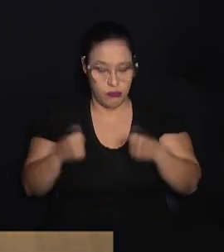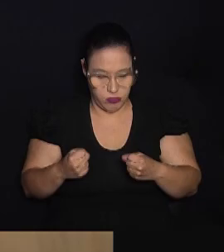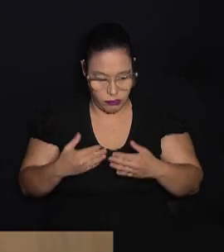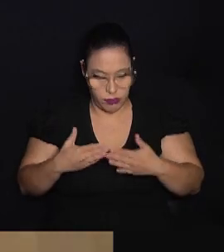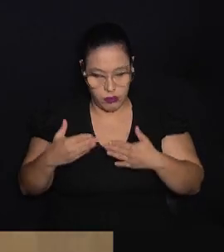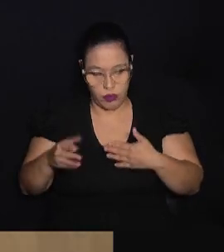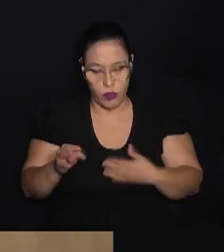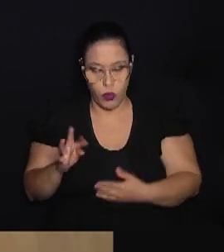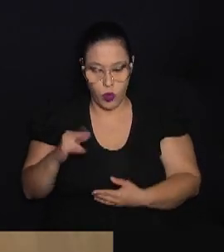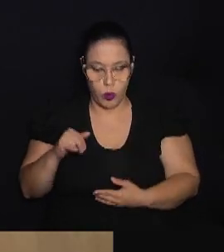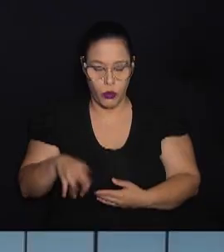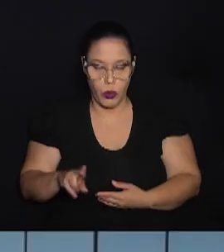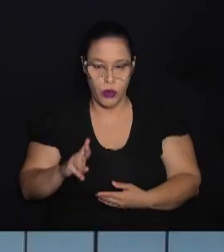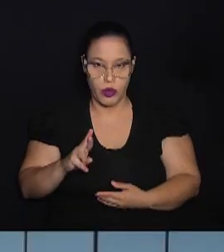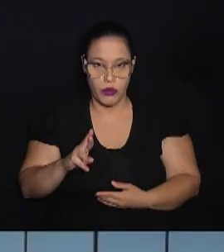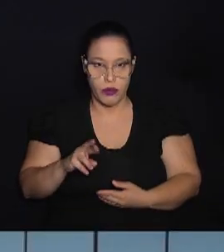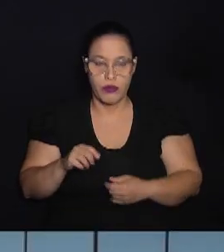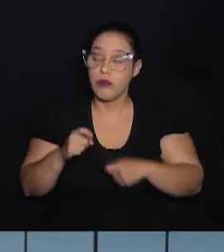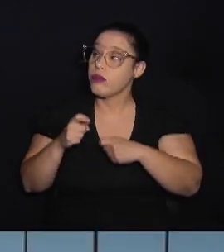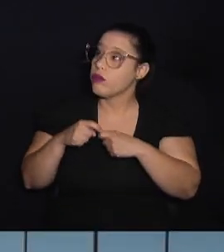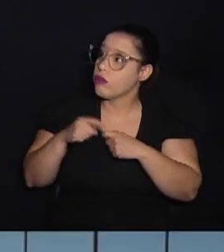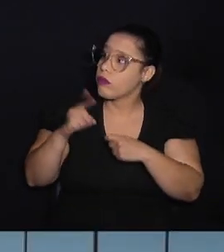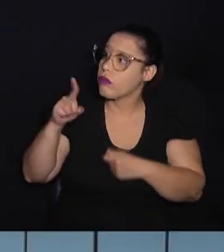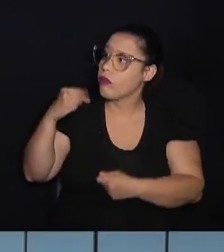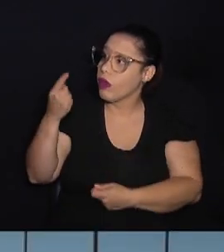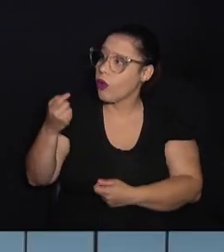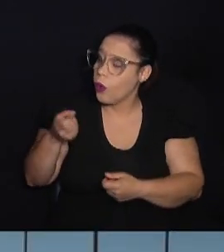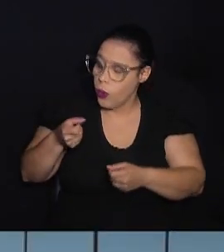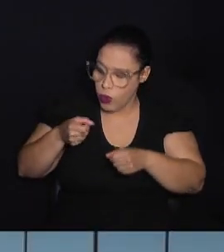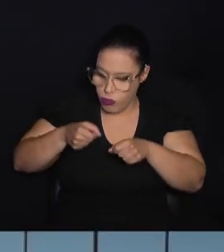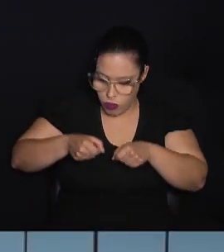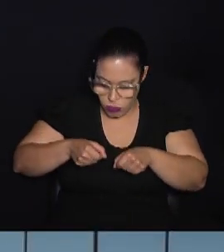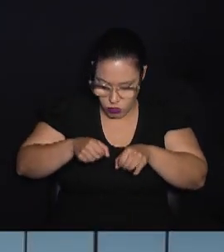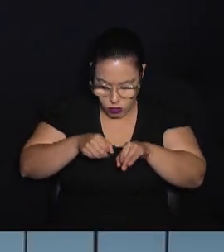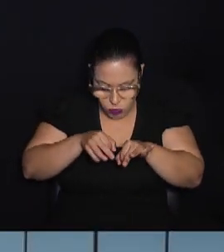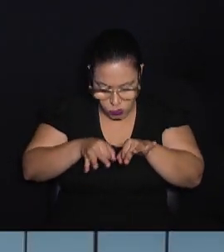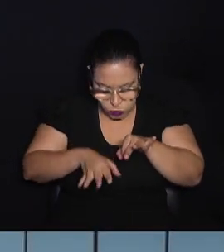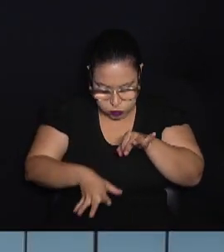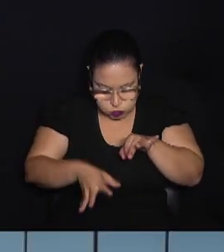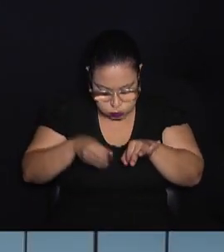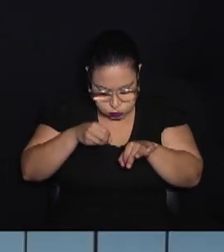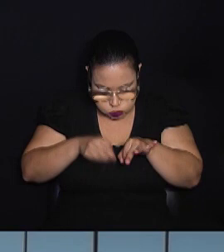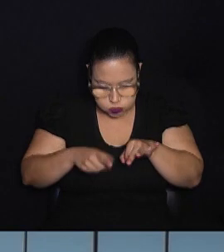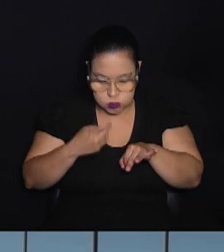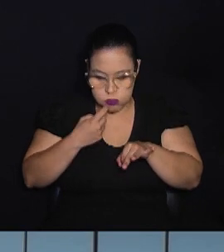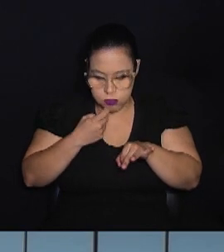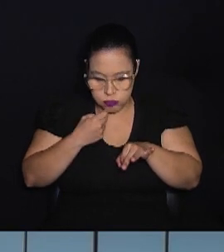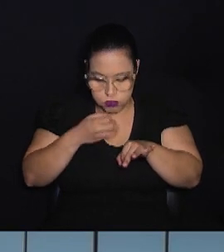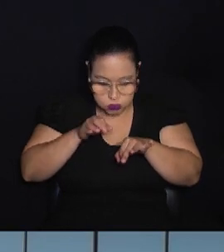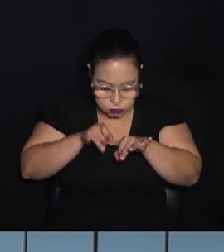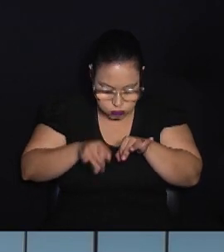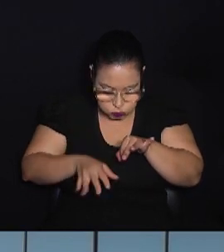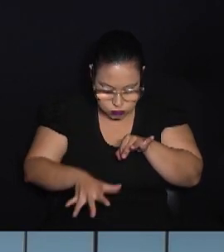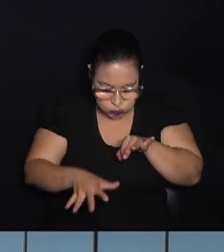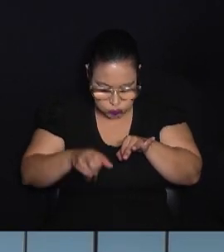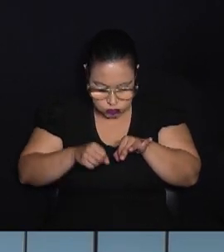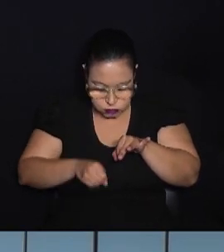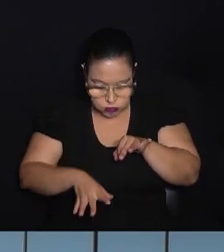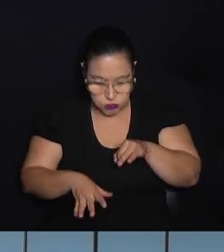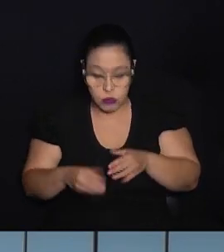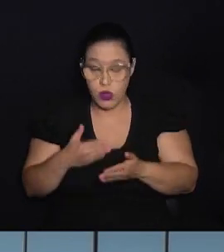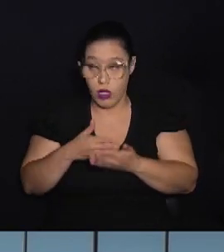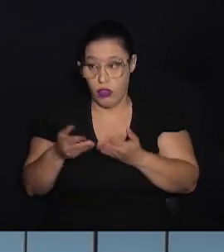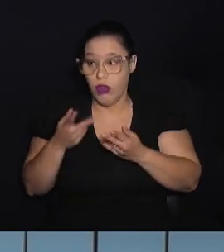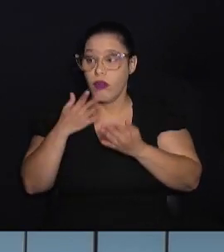tumor. Doutora, além desse sangramento, né, que a senhora mencionou no começo, né, da nossa